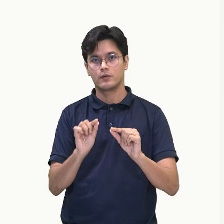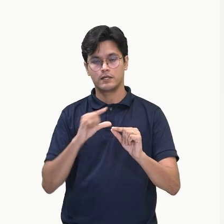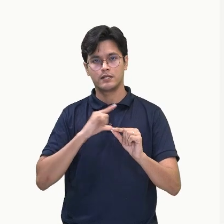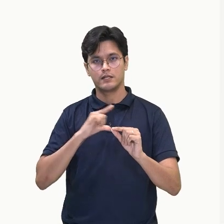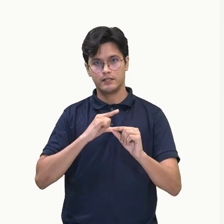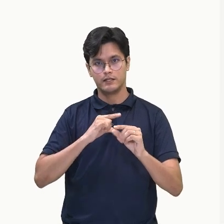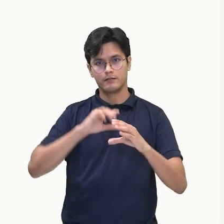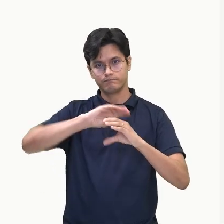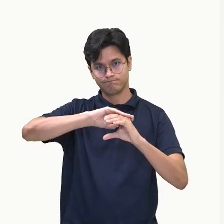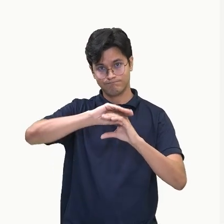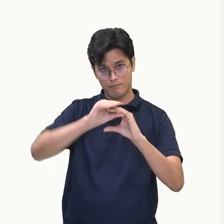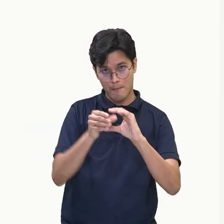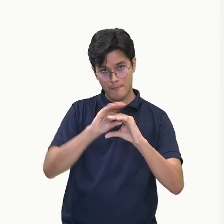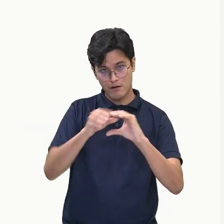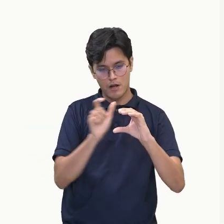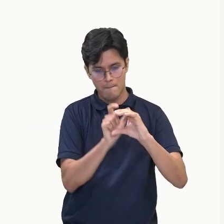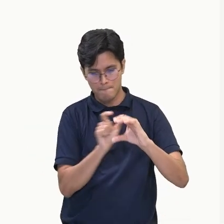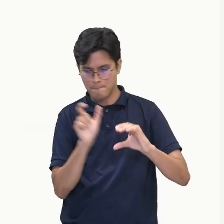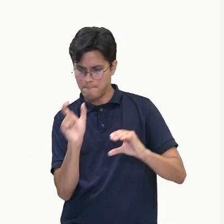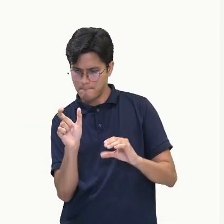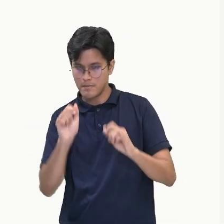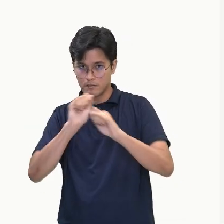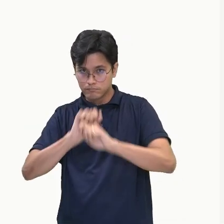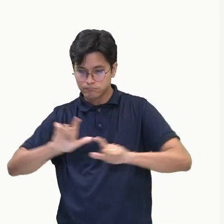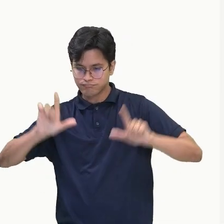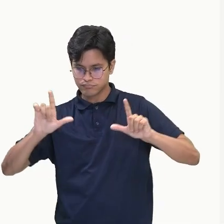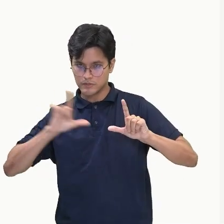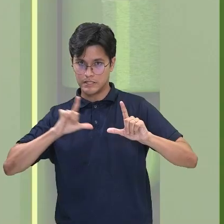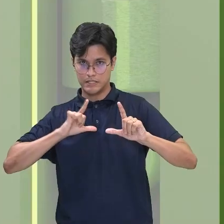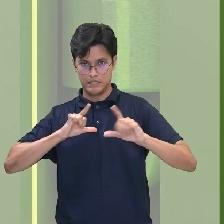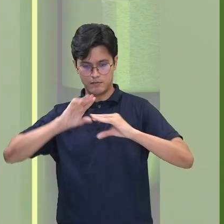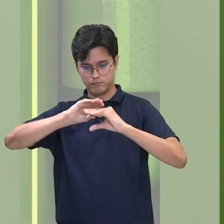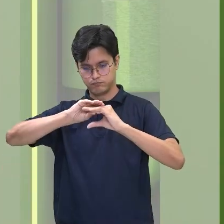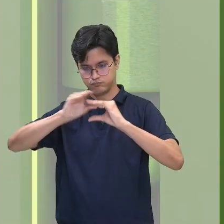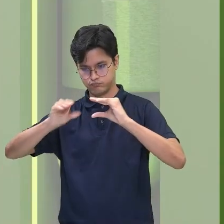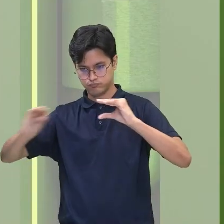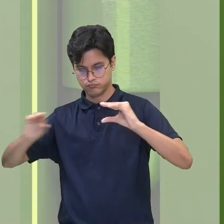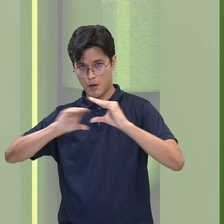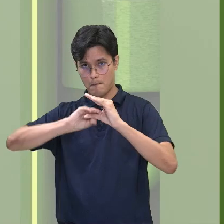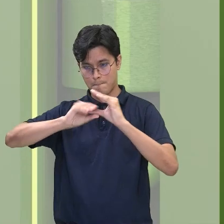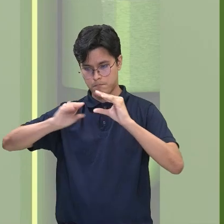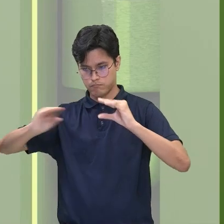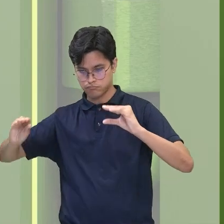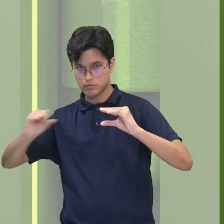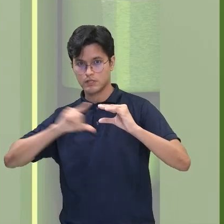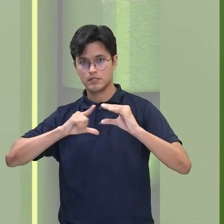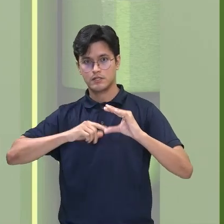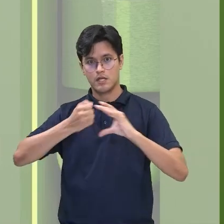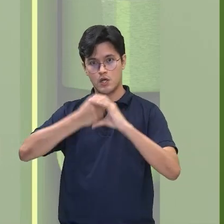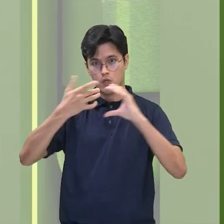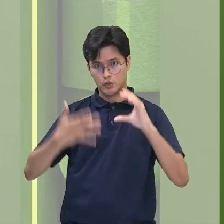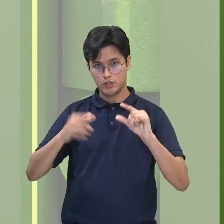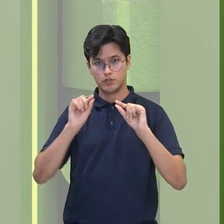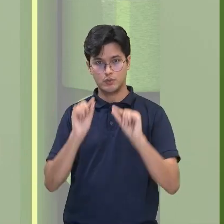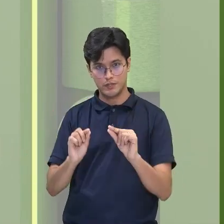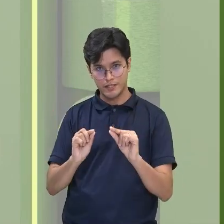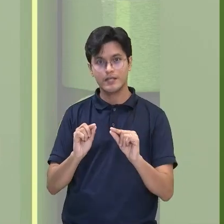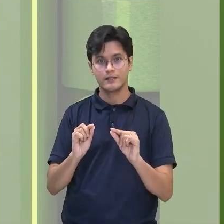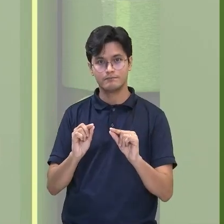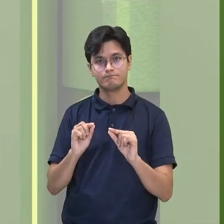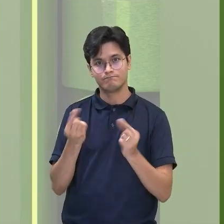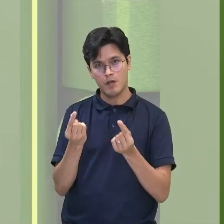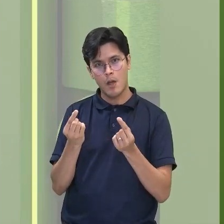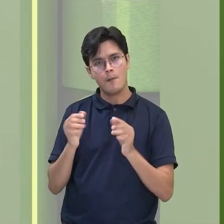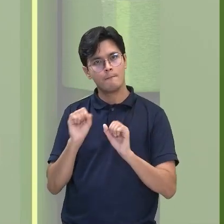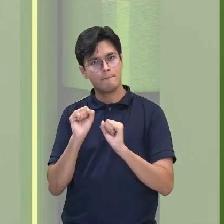membrana de bicamada de fosfolipídios com característica anfipática. A parte superior